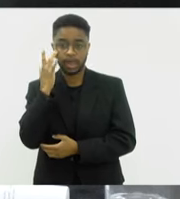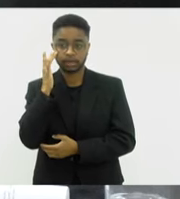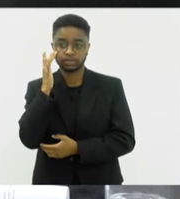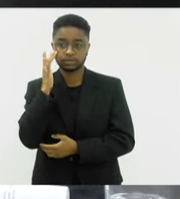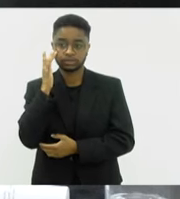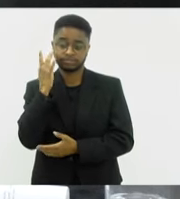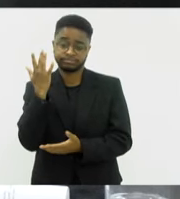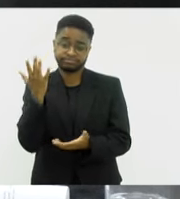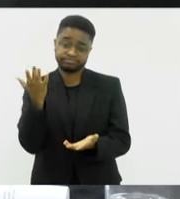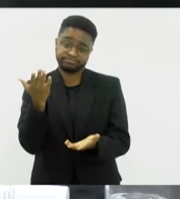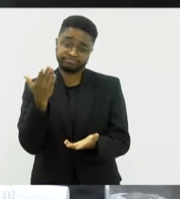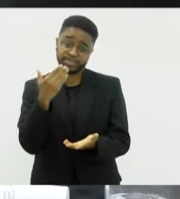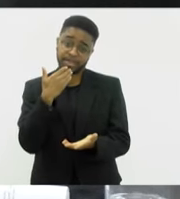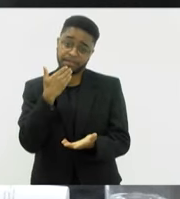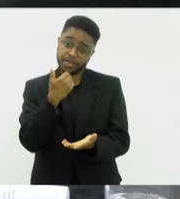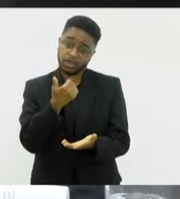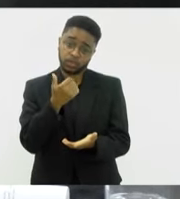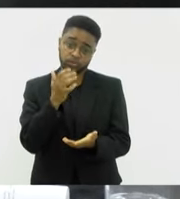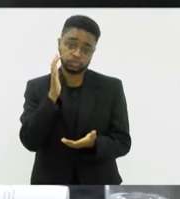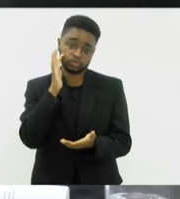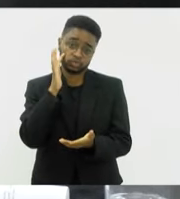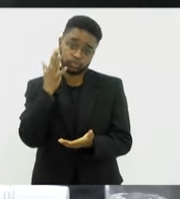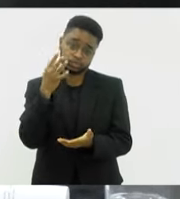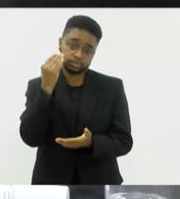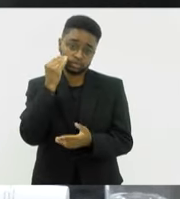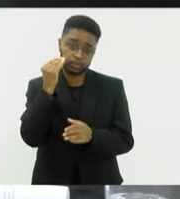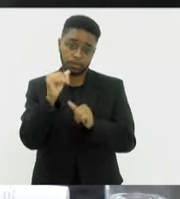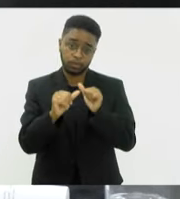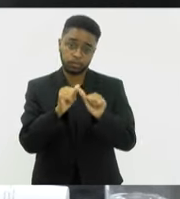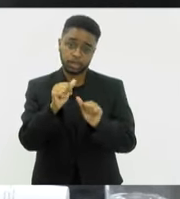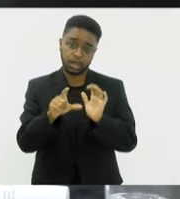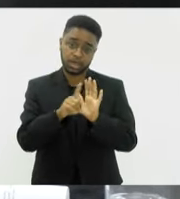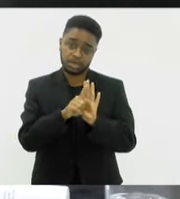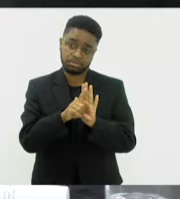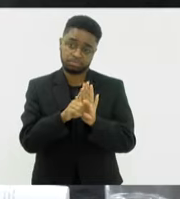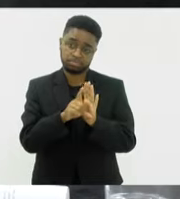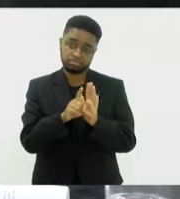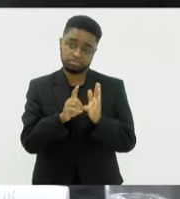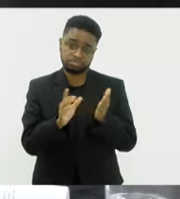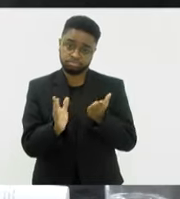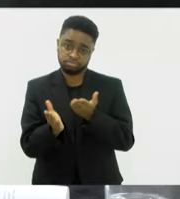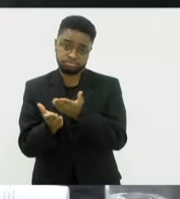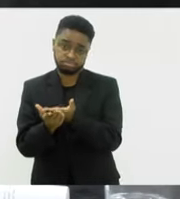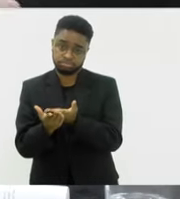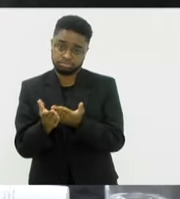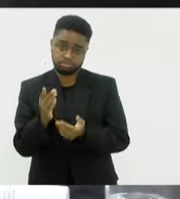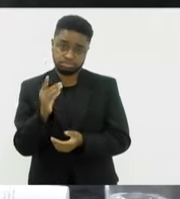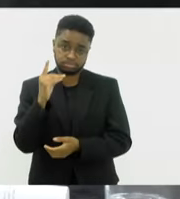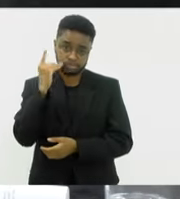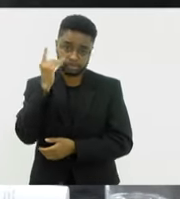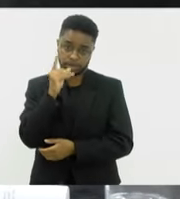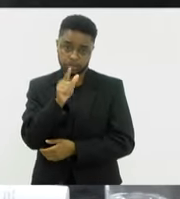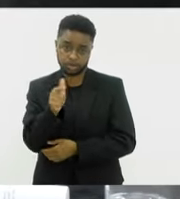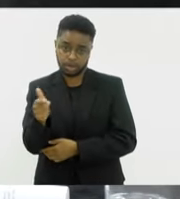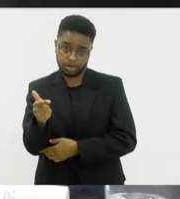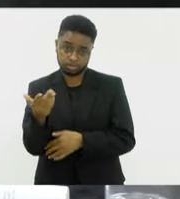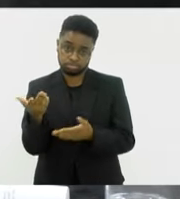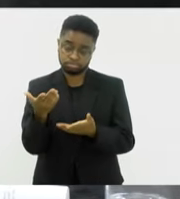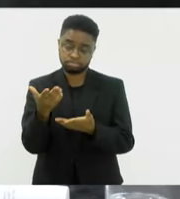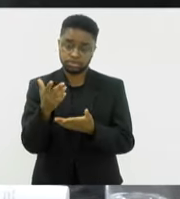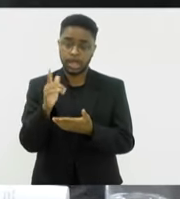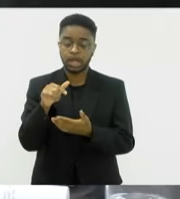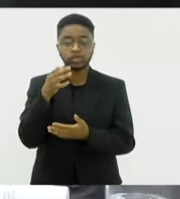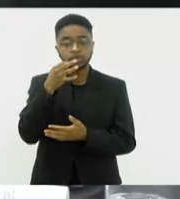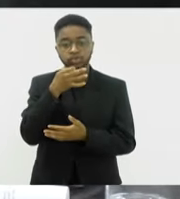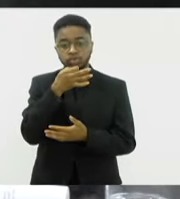Melhor solução. É a mudança da lei que já vai ser lei do deputado De Larore. Enfim, eu acho que é uma boa solução, mas gostaria até por uma questão de